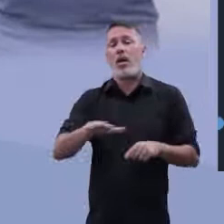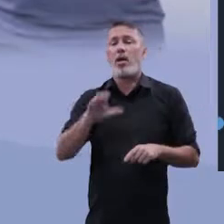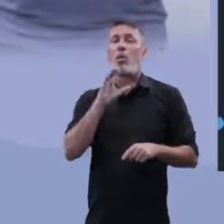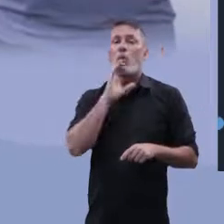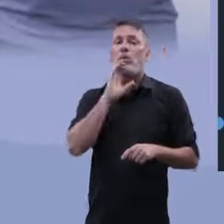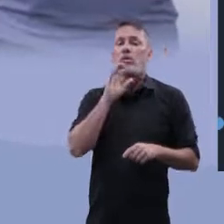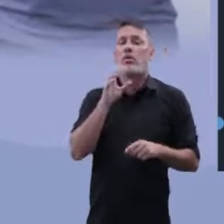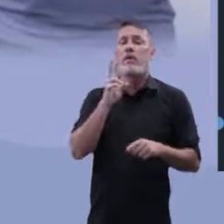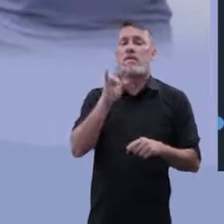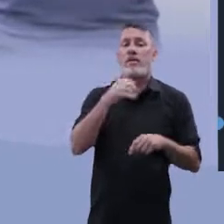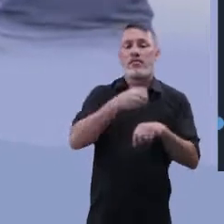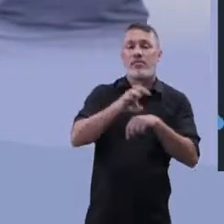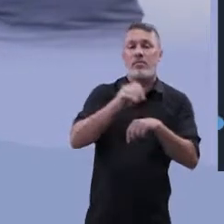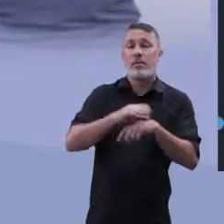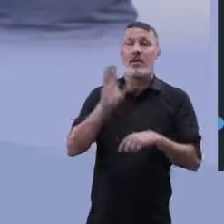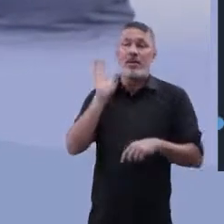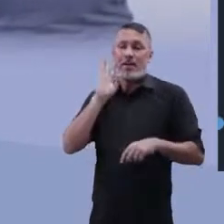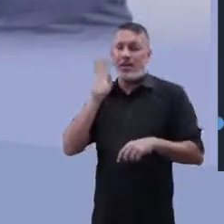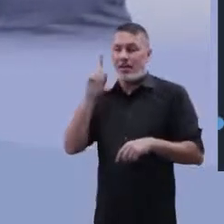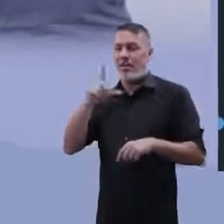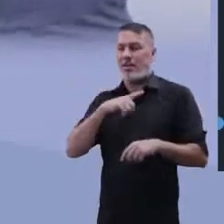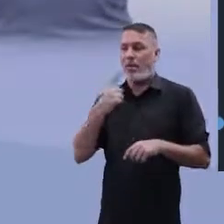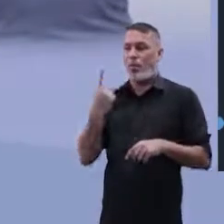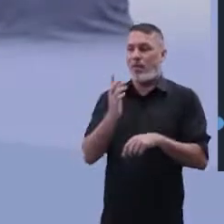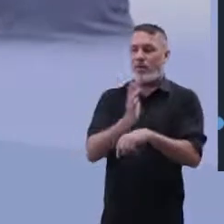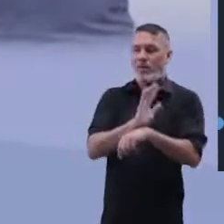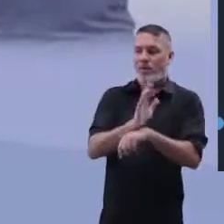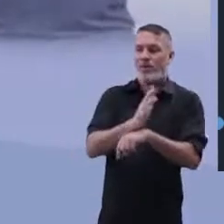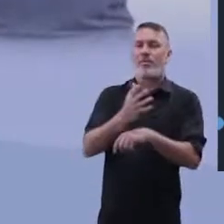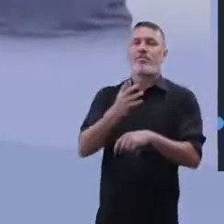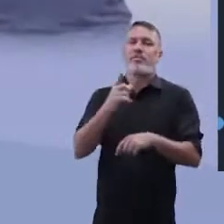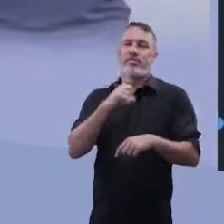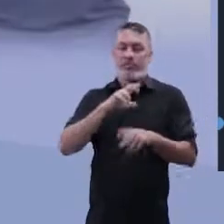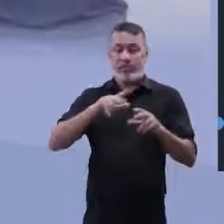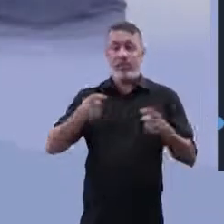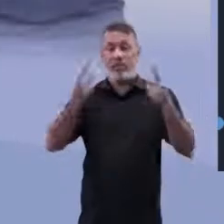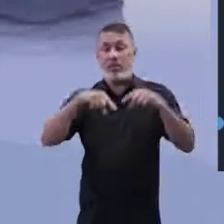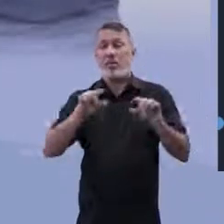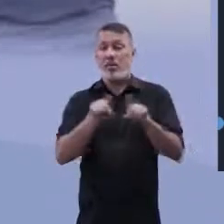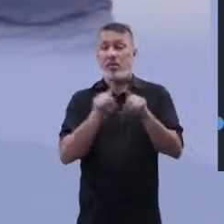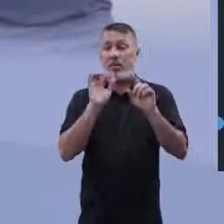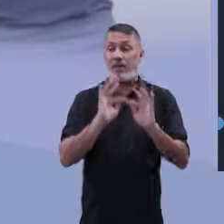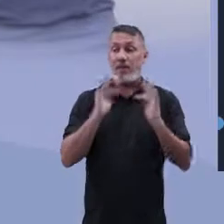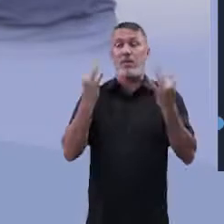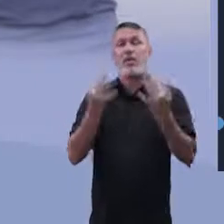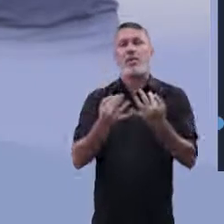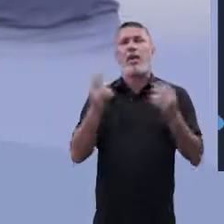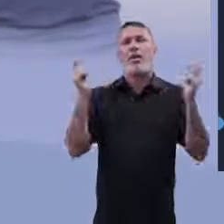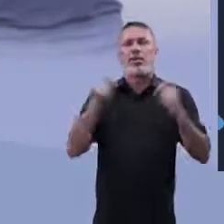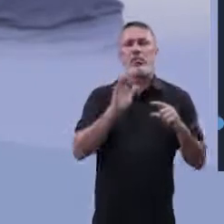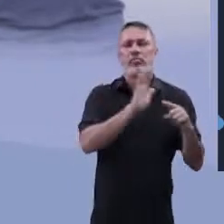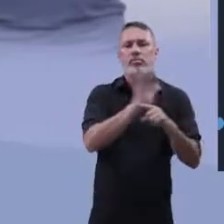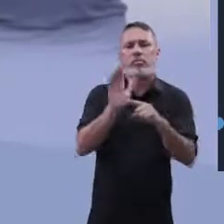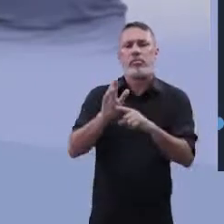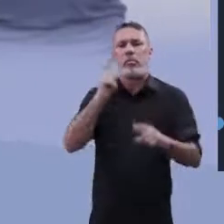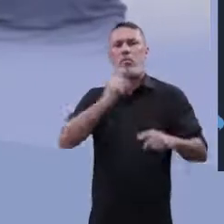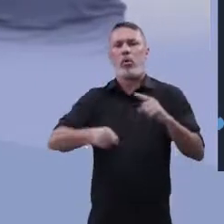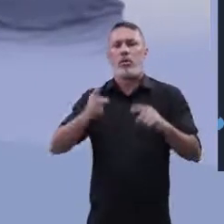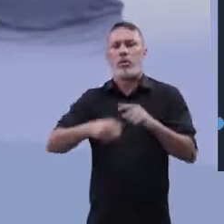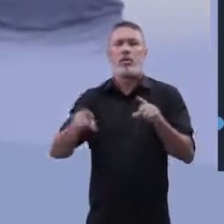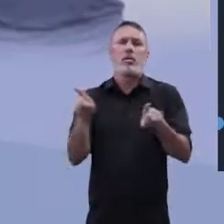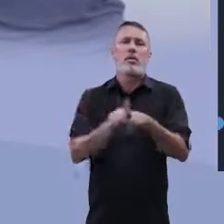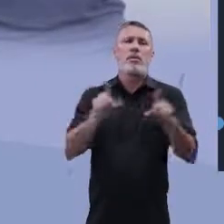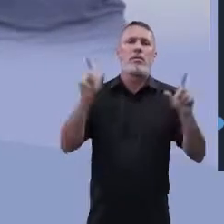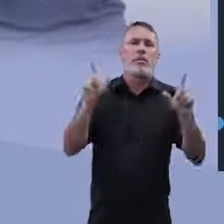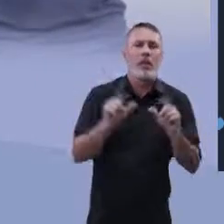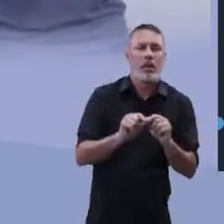como área do conhecimento um filme muito bacana chamado Escritores da Liberdade e como que a família pode ser um agente para